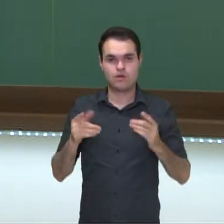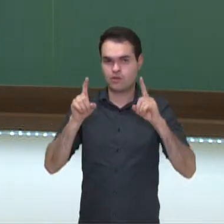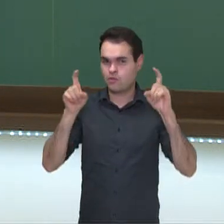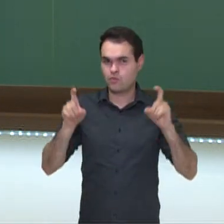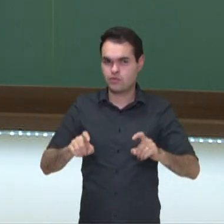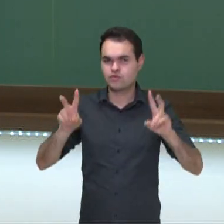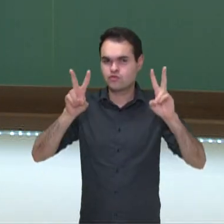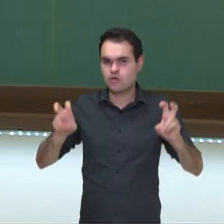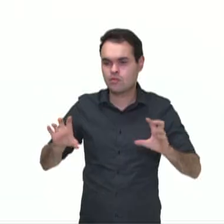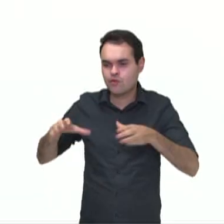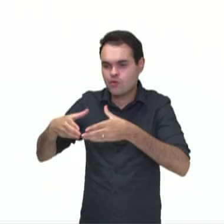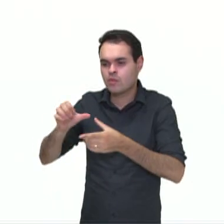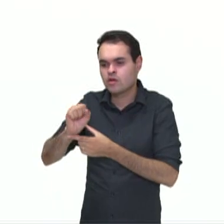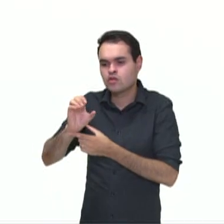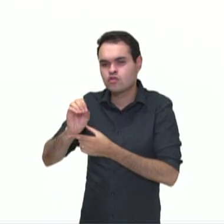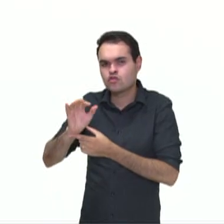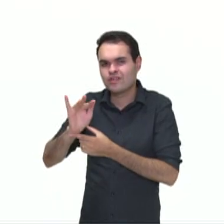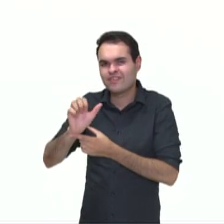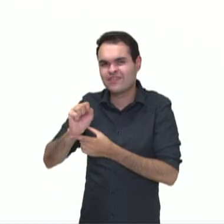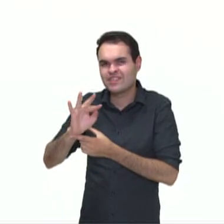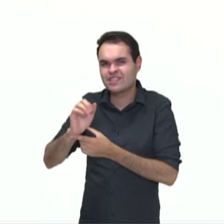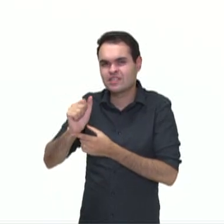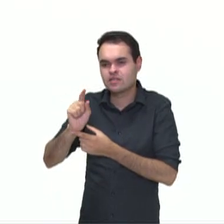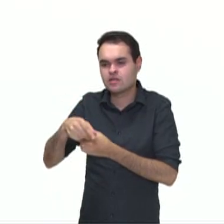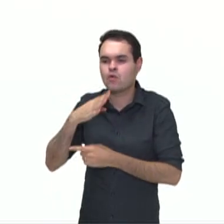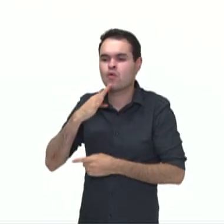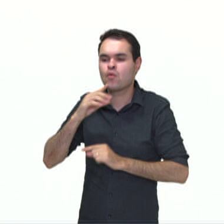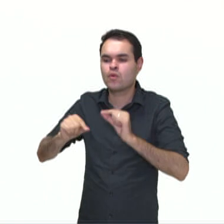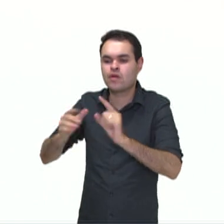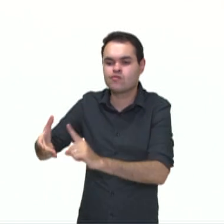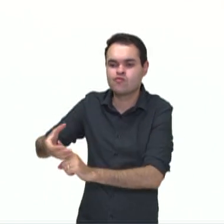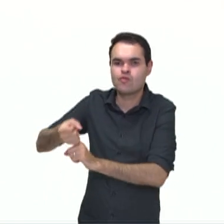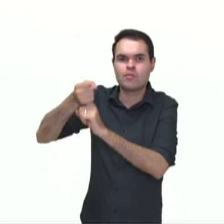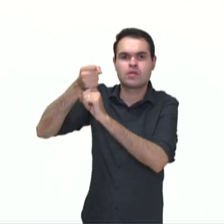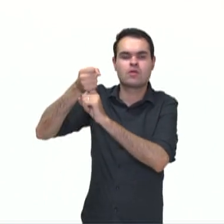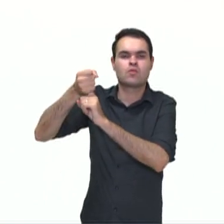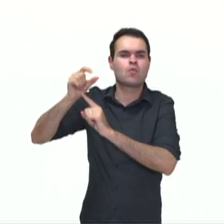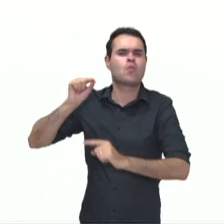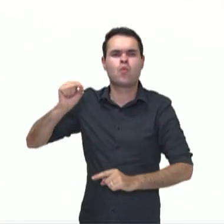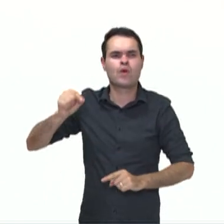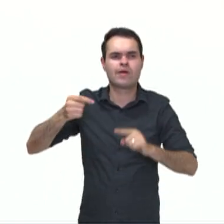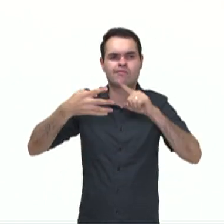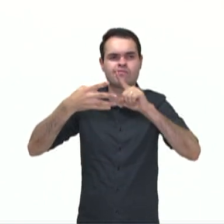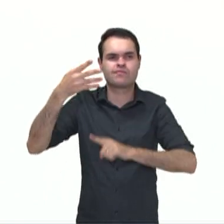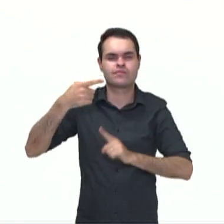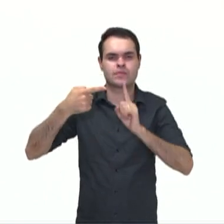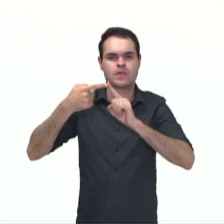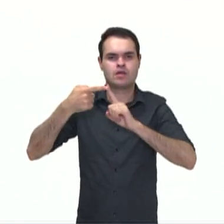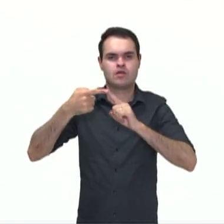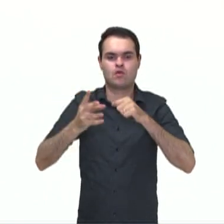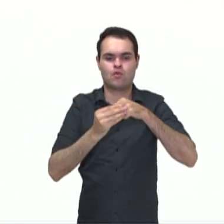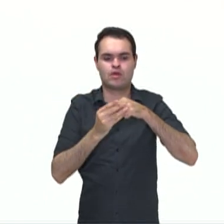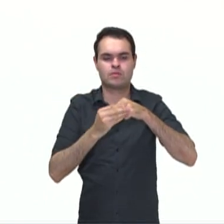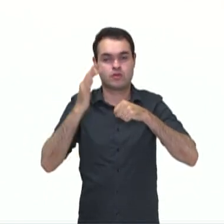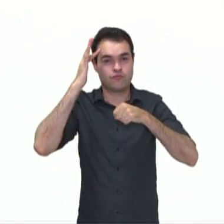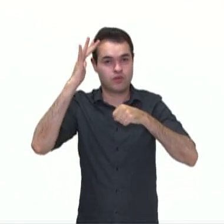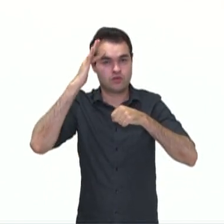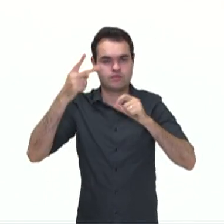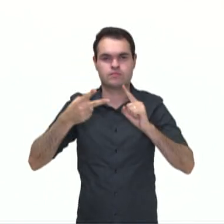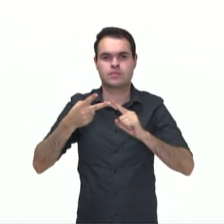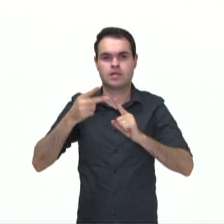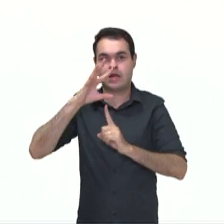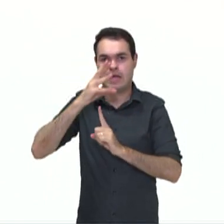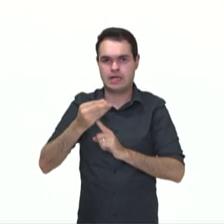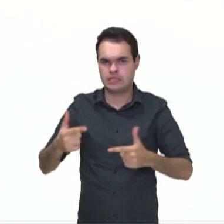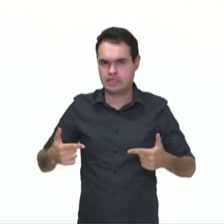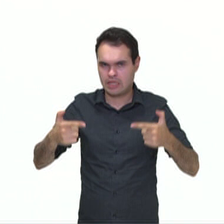os sofistas. Os sofistas ficaram conhecidos por dominarem a. O conhecimento filosófico, B. A arte